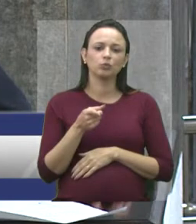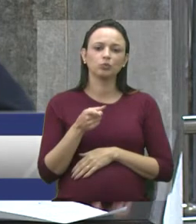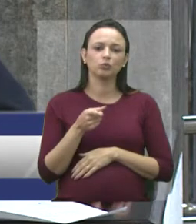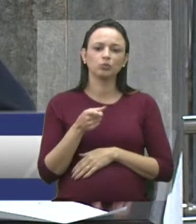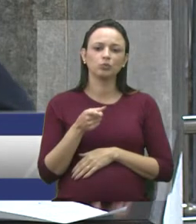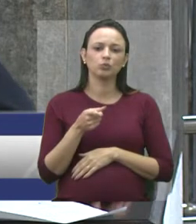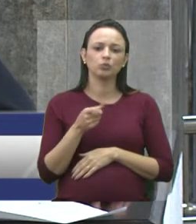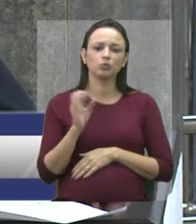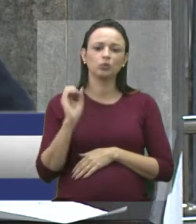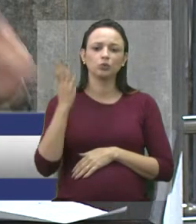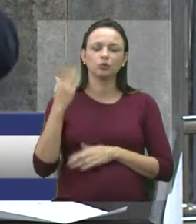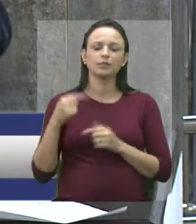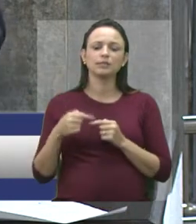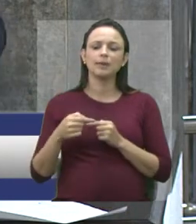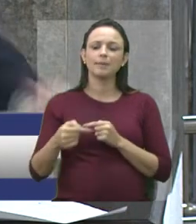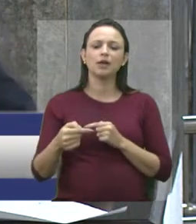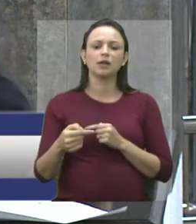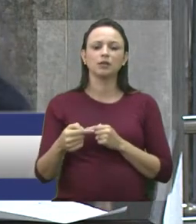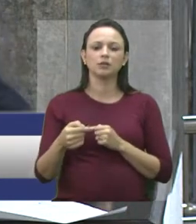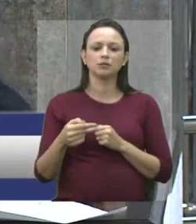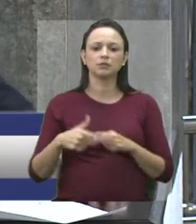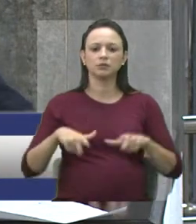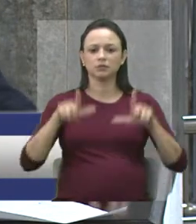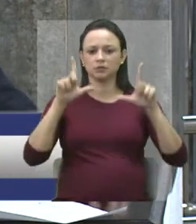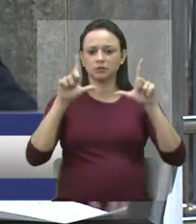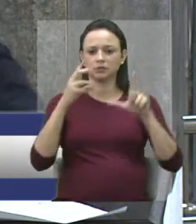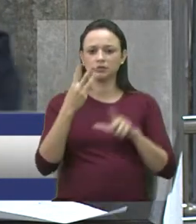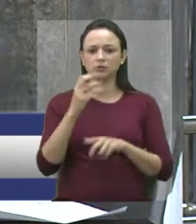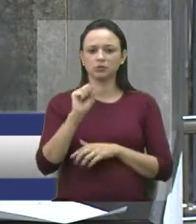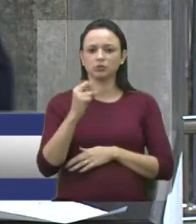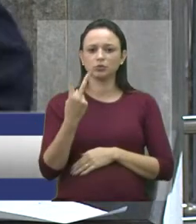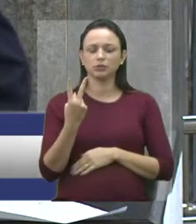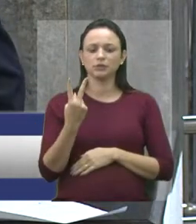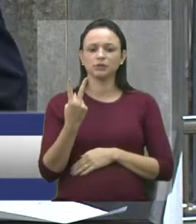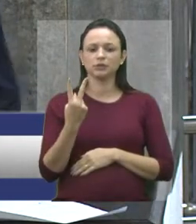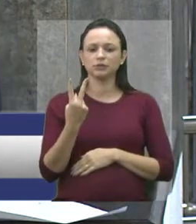Olha o que aconteceu essa semana. Por favor, a pasta 382.